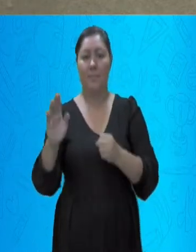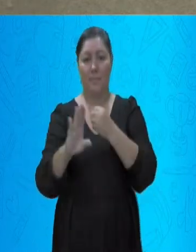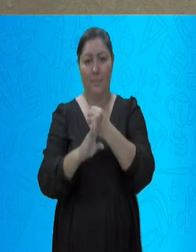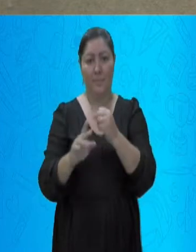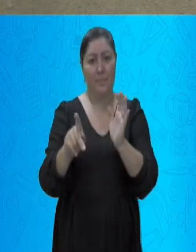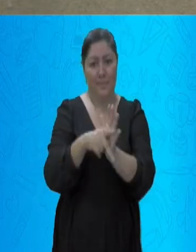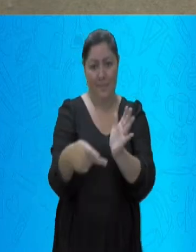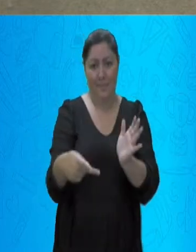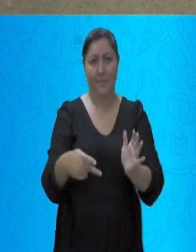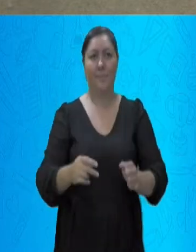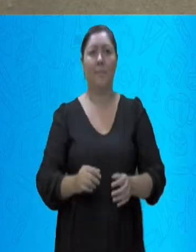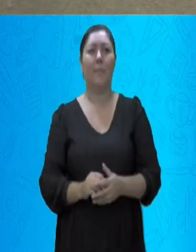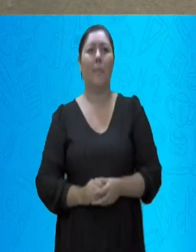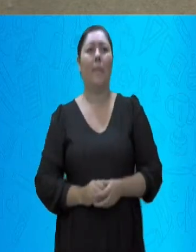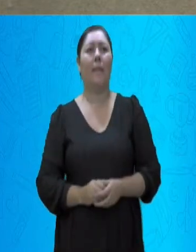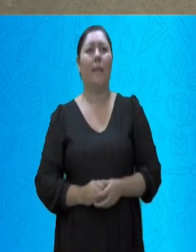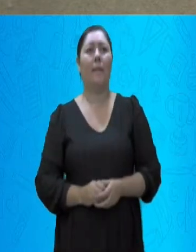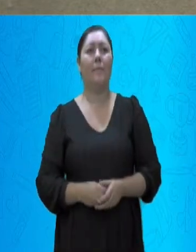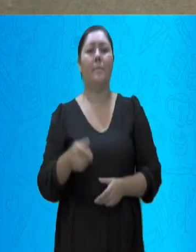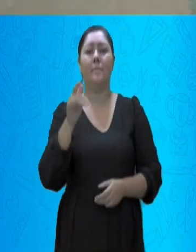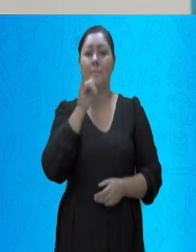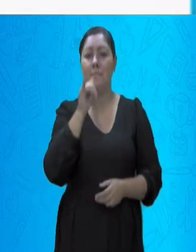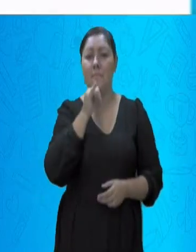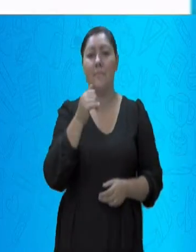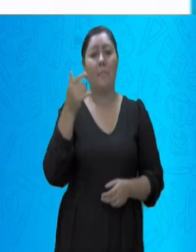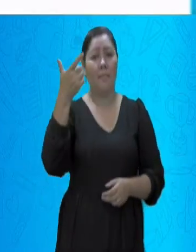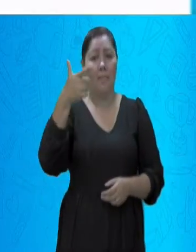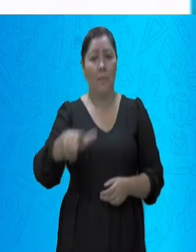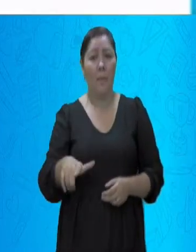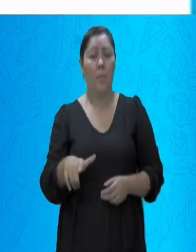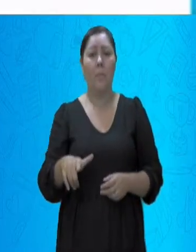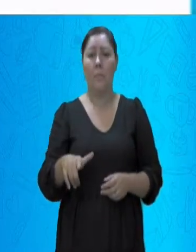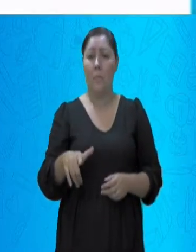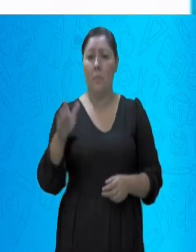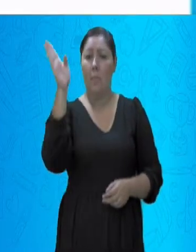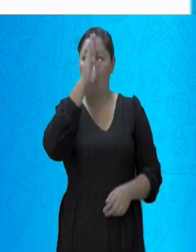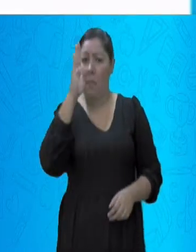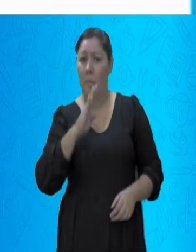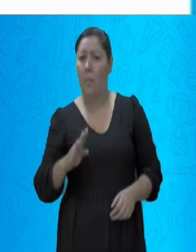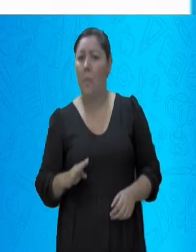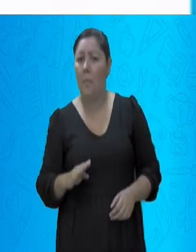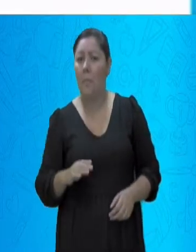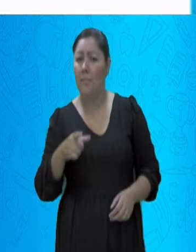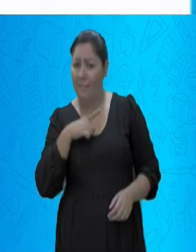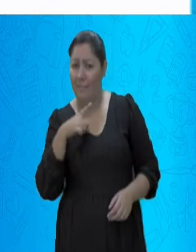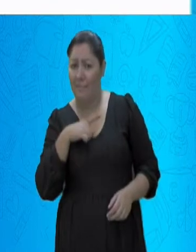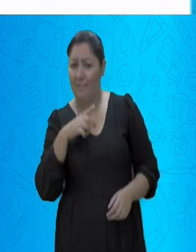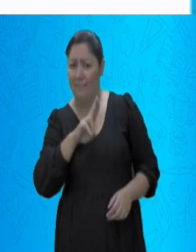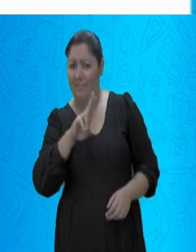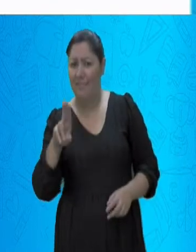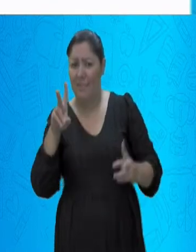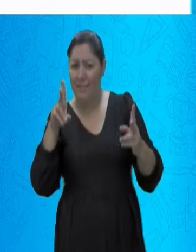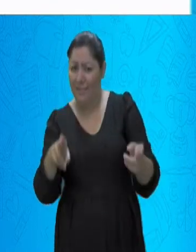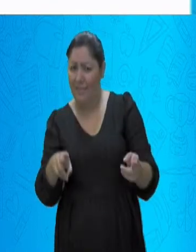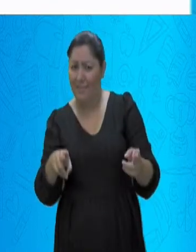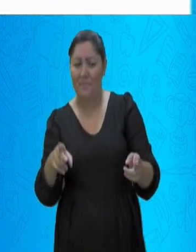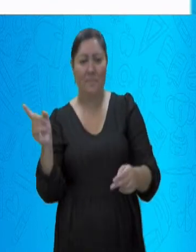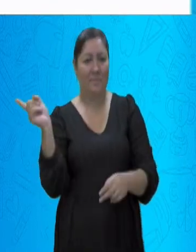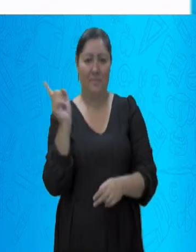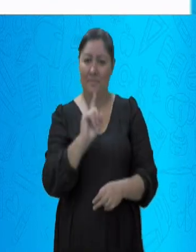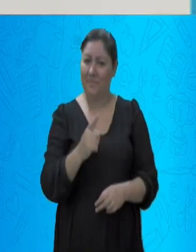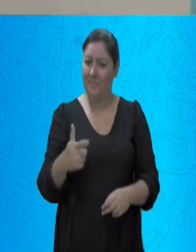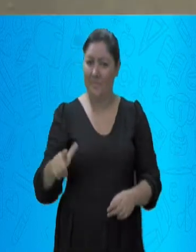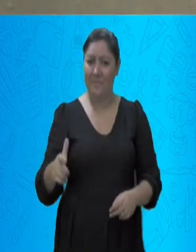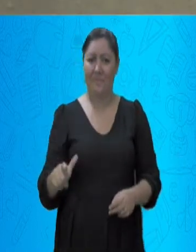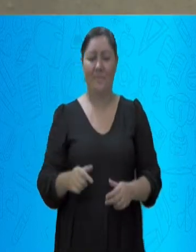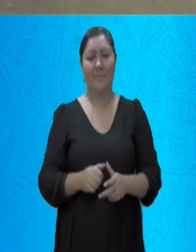Brasil. A gente tem outro país no mundo com o nome Brasil? Não, somente o nosso país.